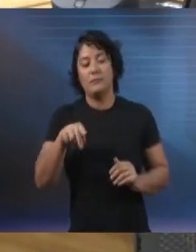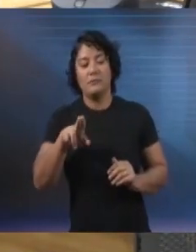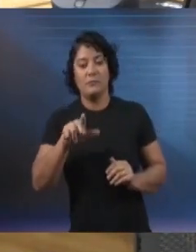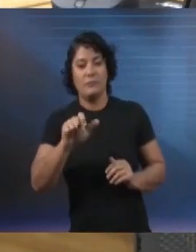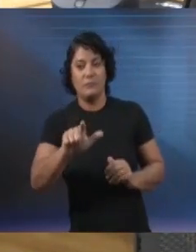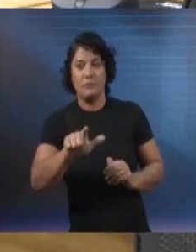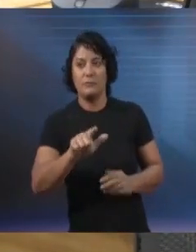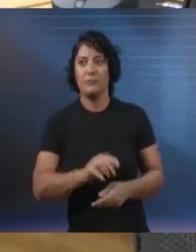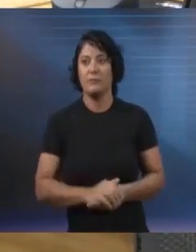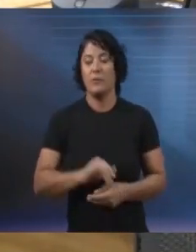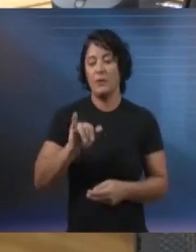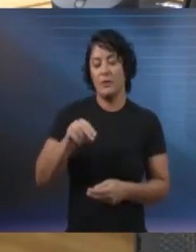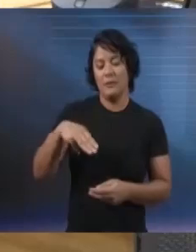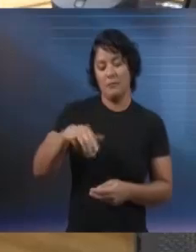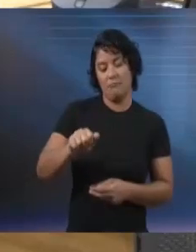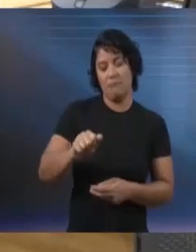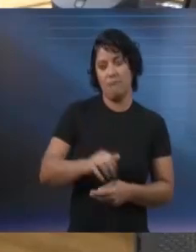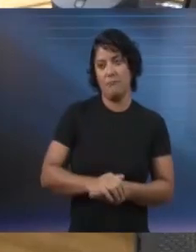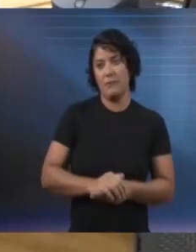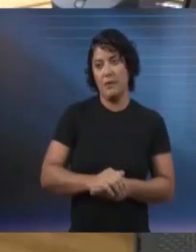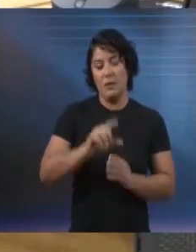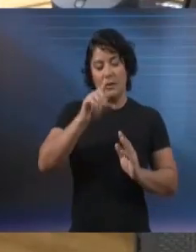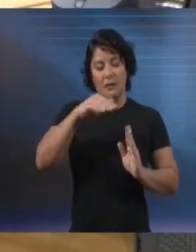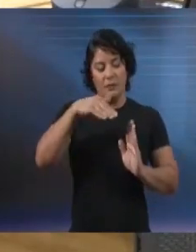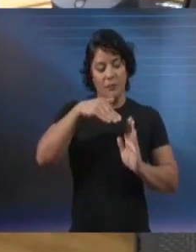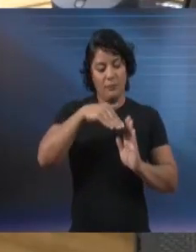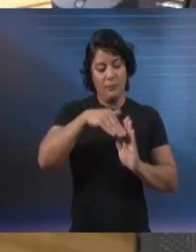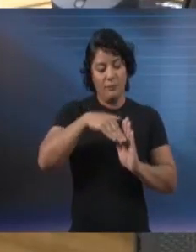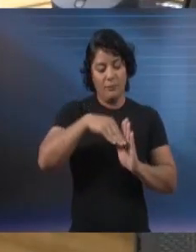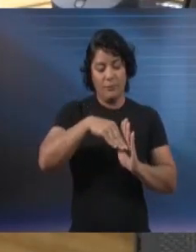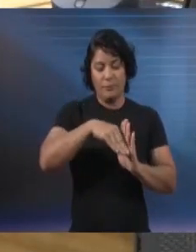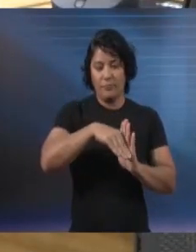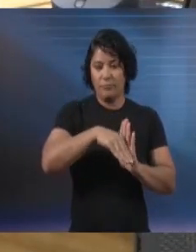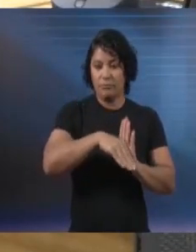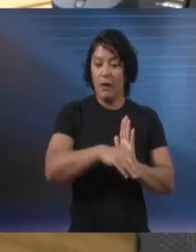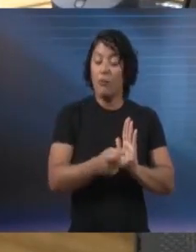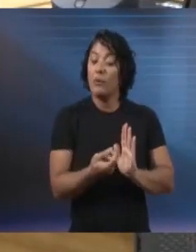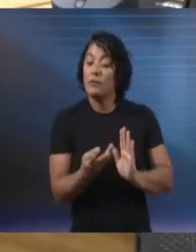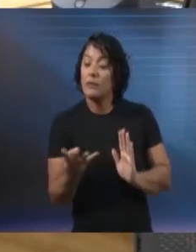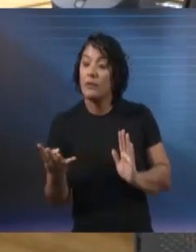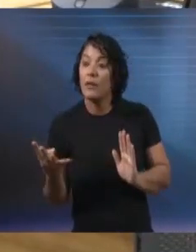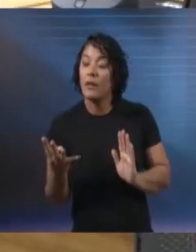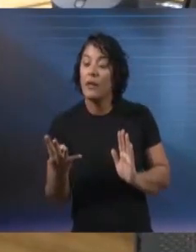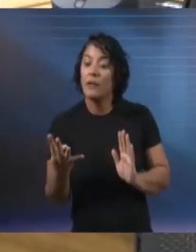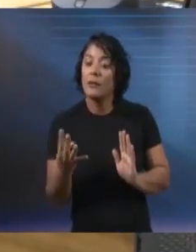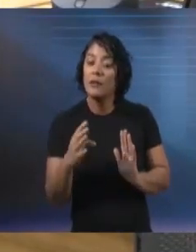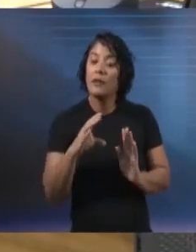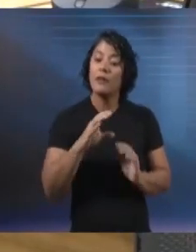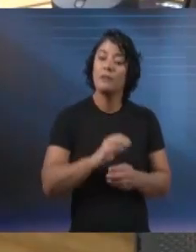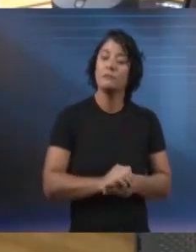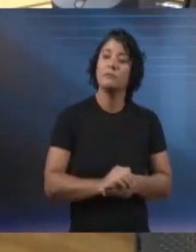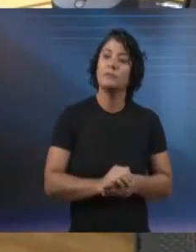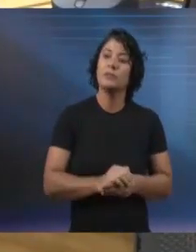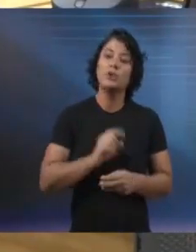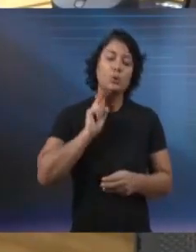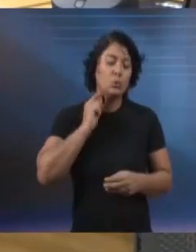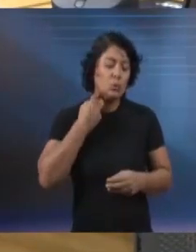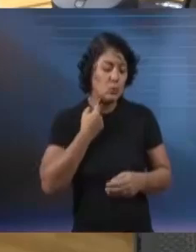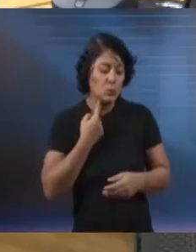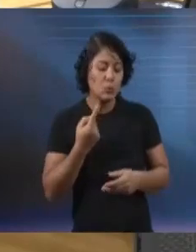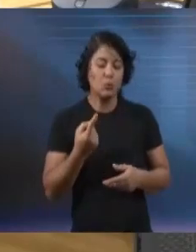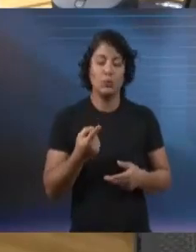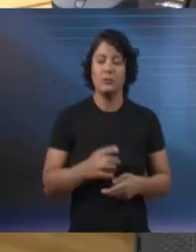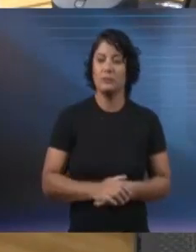monitorado que houve uma queda sensível, né, na quantidade de coliformes fecais e a